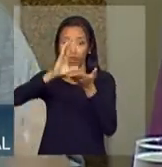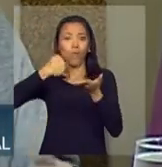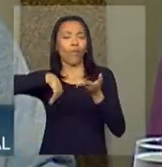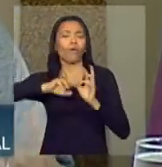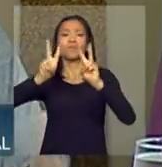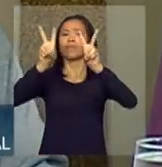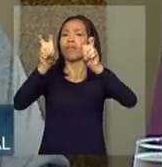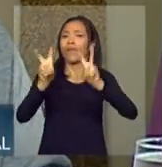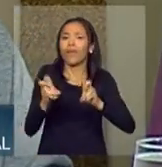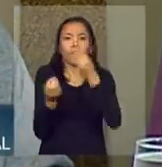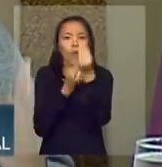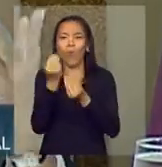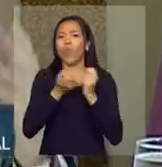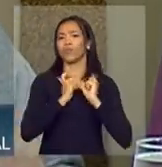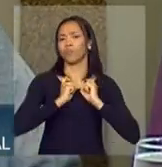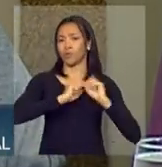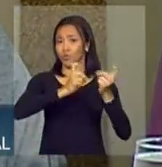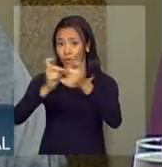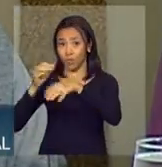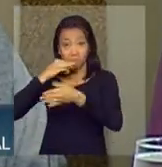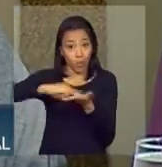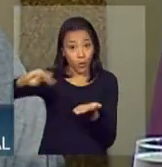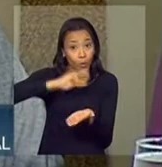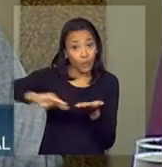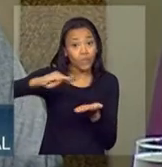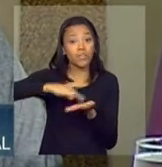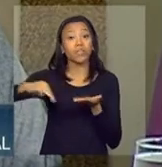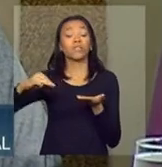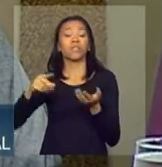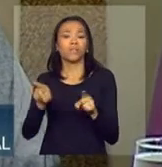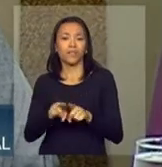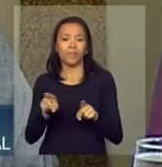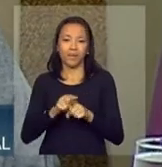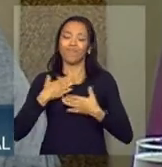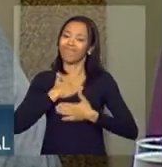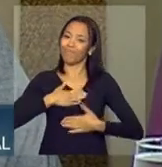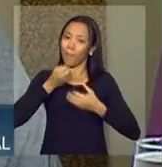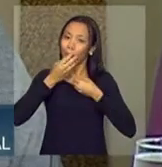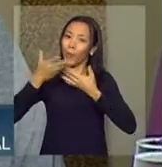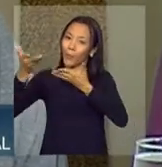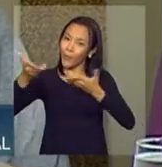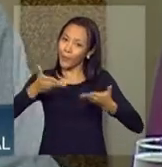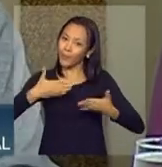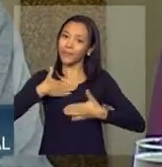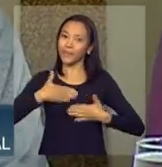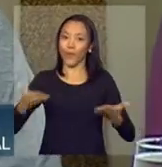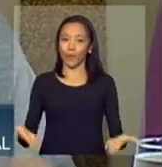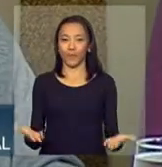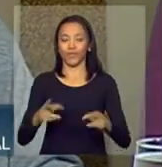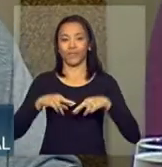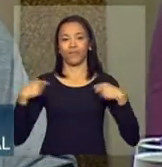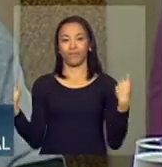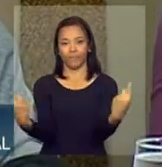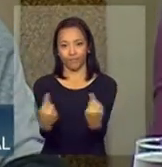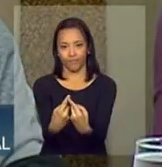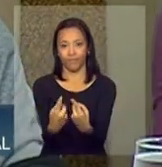temas, a maneira como debatemos, etc. E agradecemos muitíssimo a ilustre presença deles aqui na plenária.